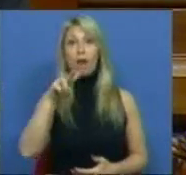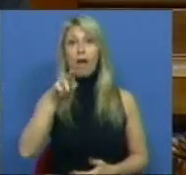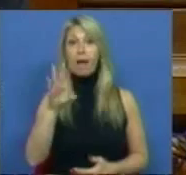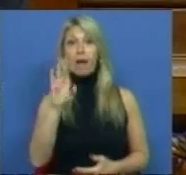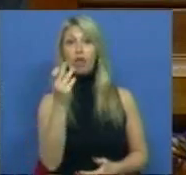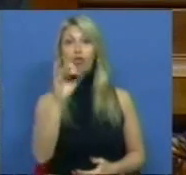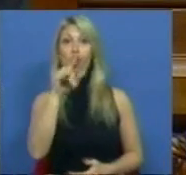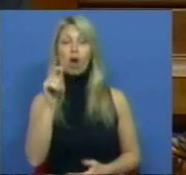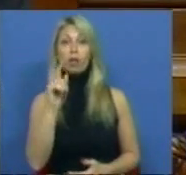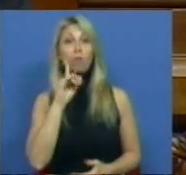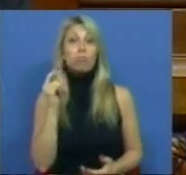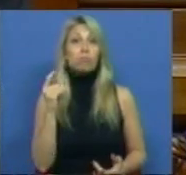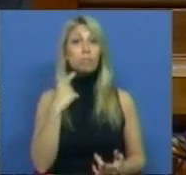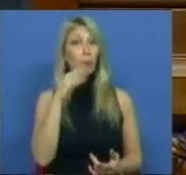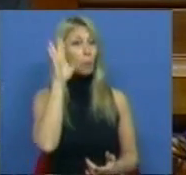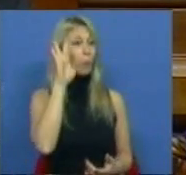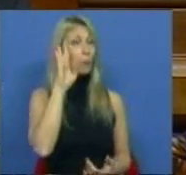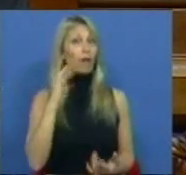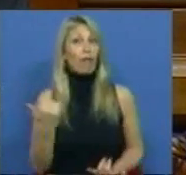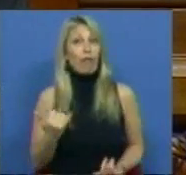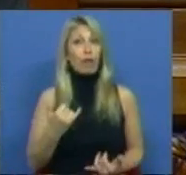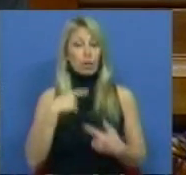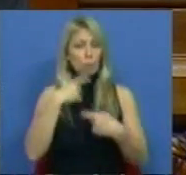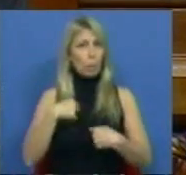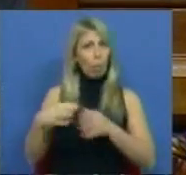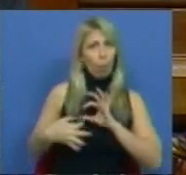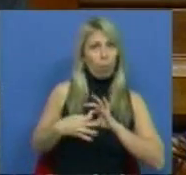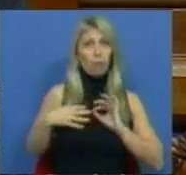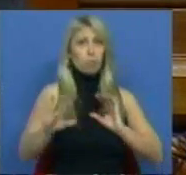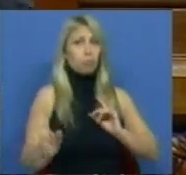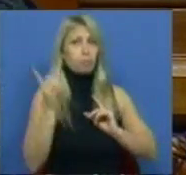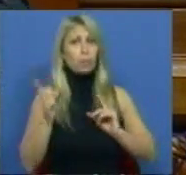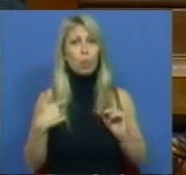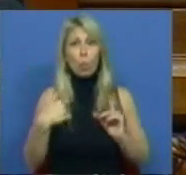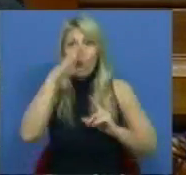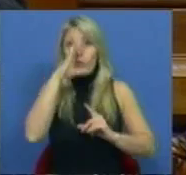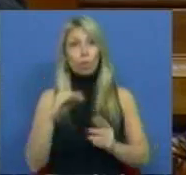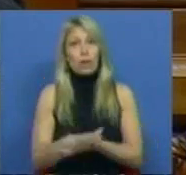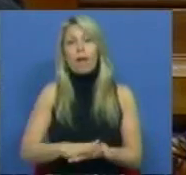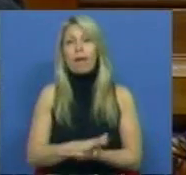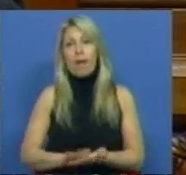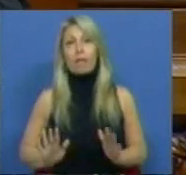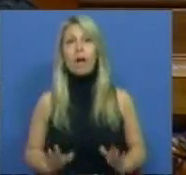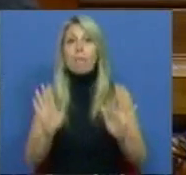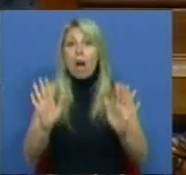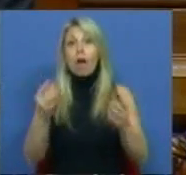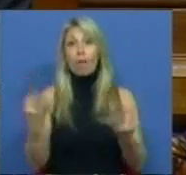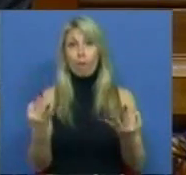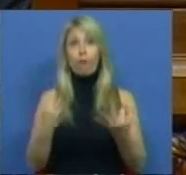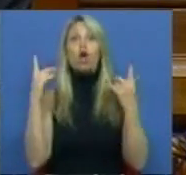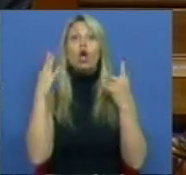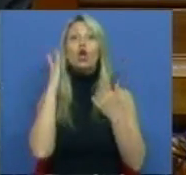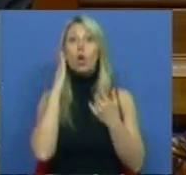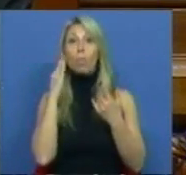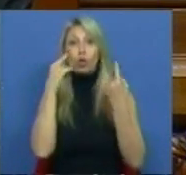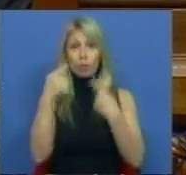faz de conta que não é nada com ela e de que nada sabe. E contra a força e evidência destes números, vai continuando a